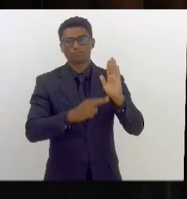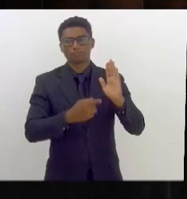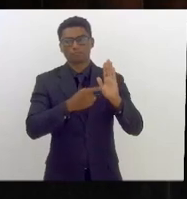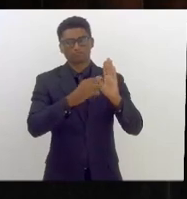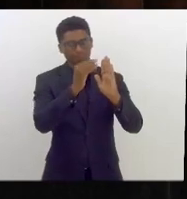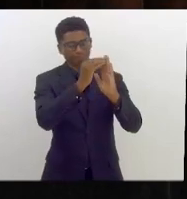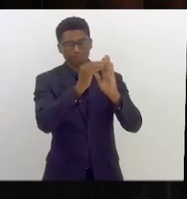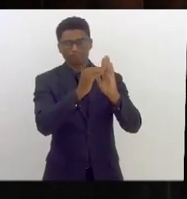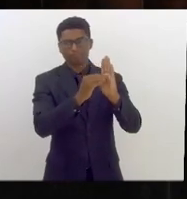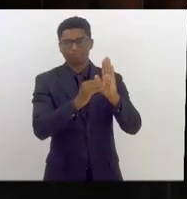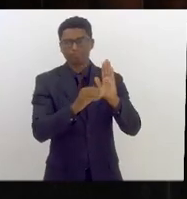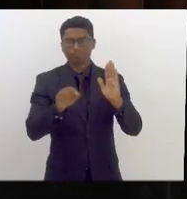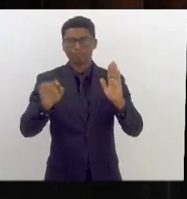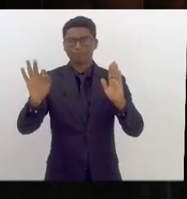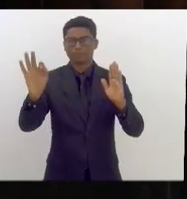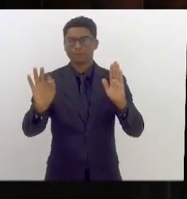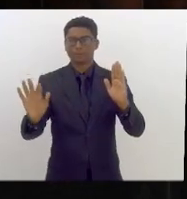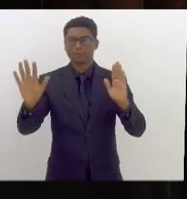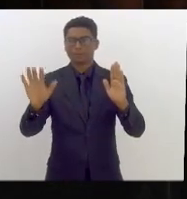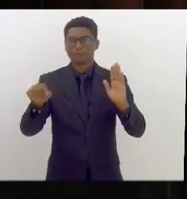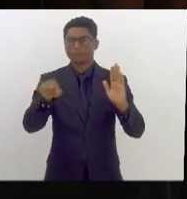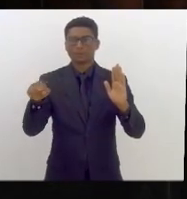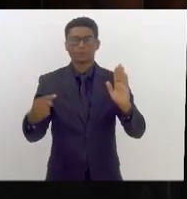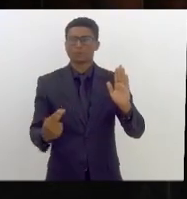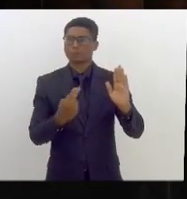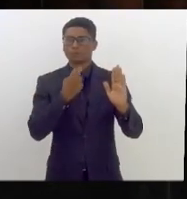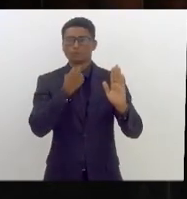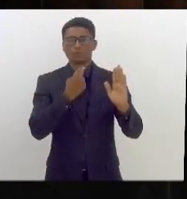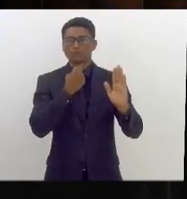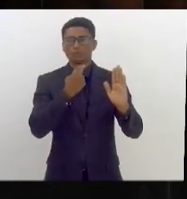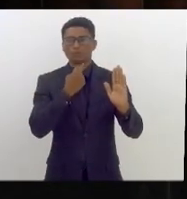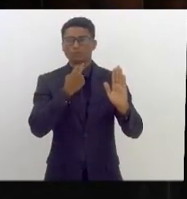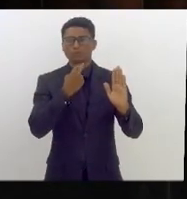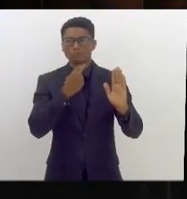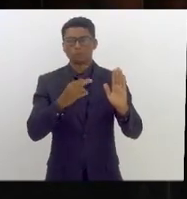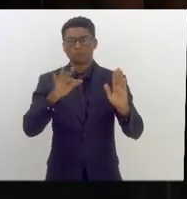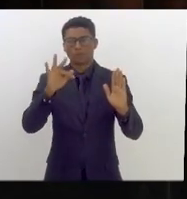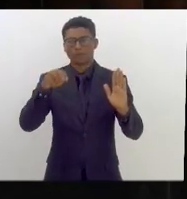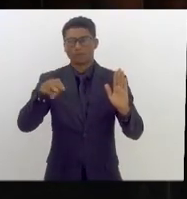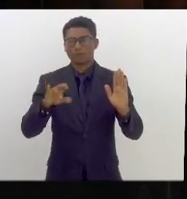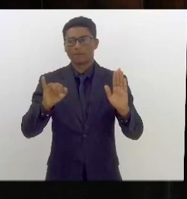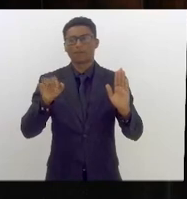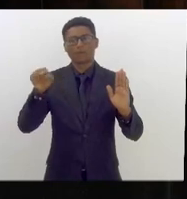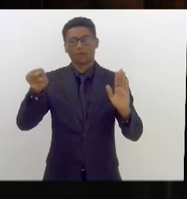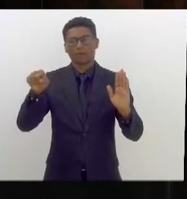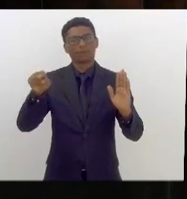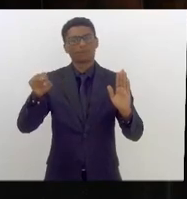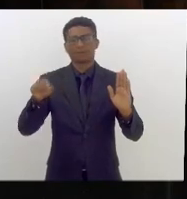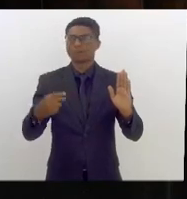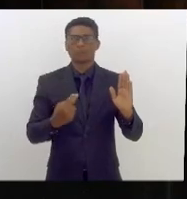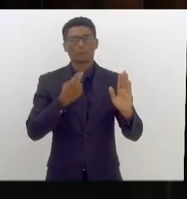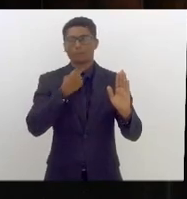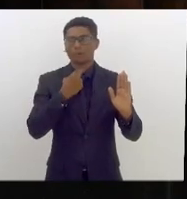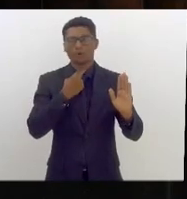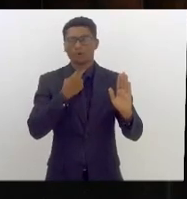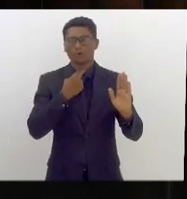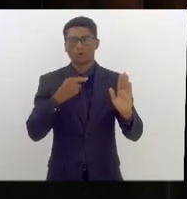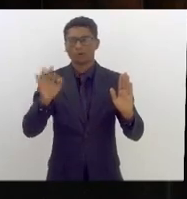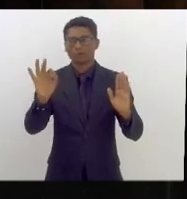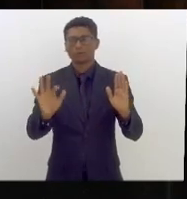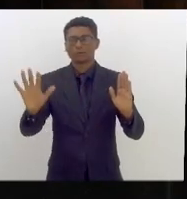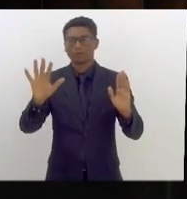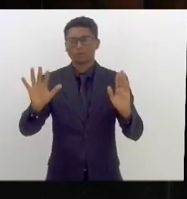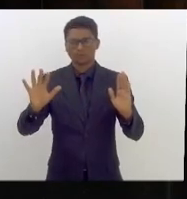fala que a União não pode fazer o trabalho do FMI. A União não pode ser o FMI do